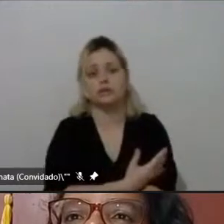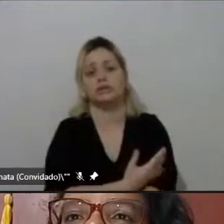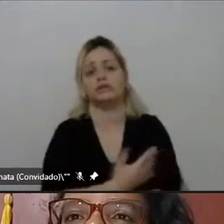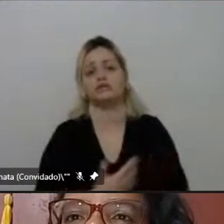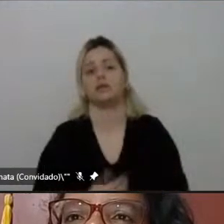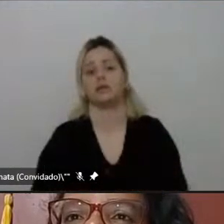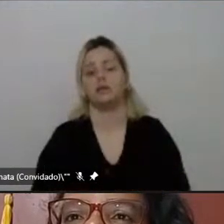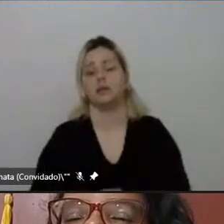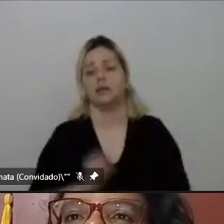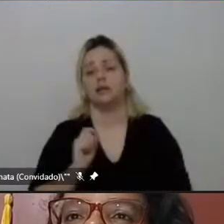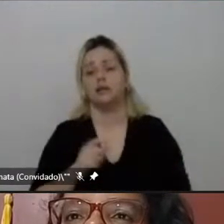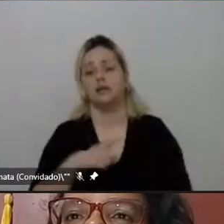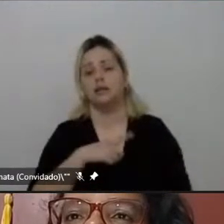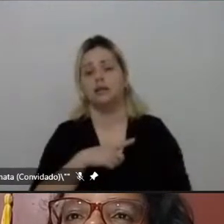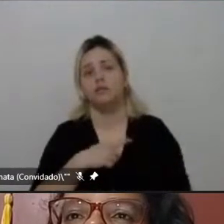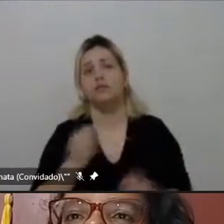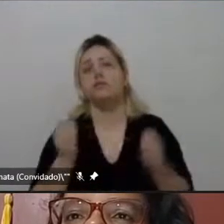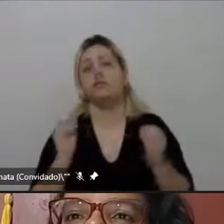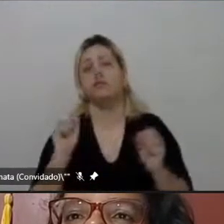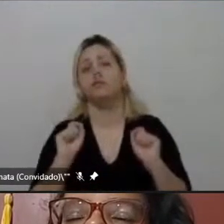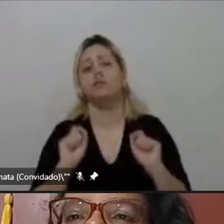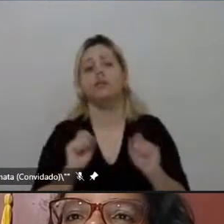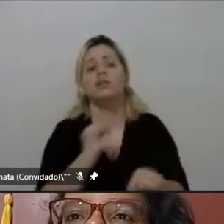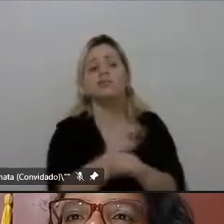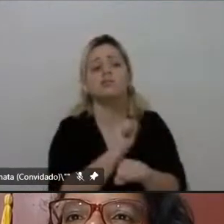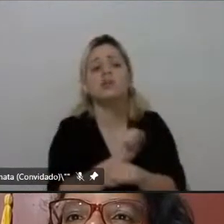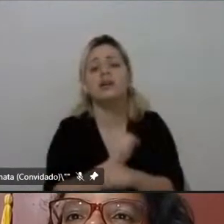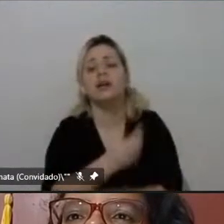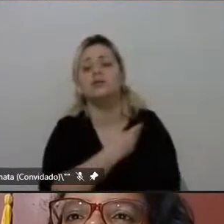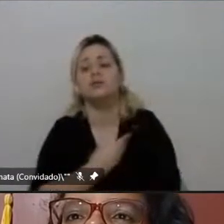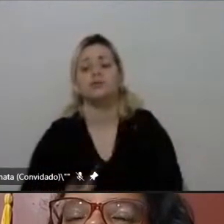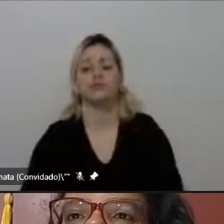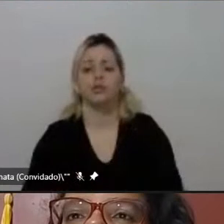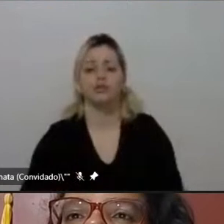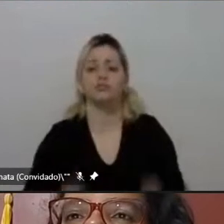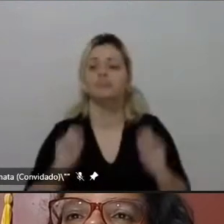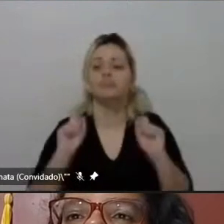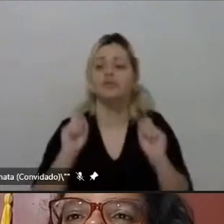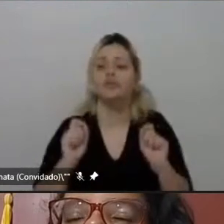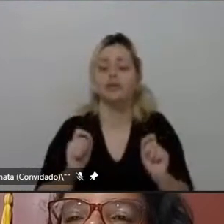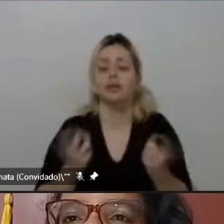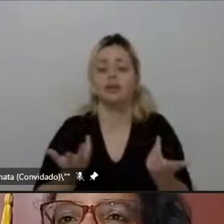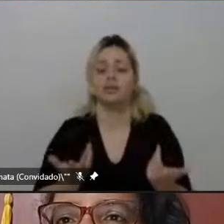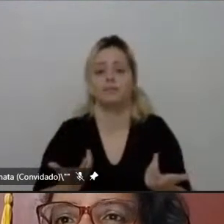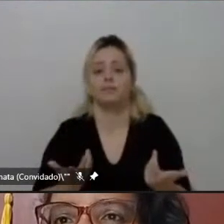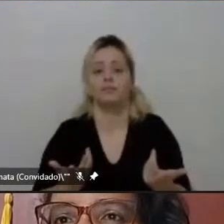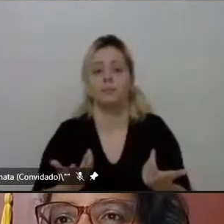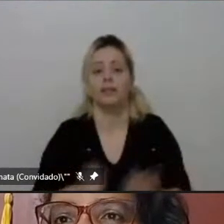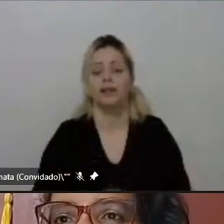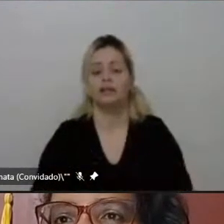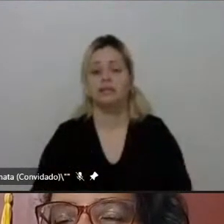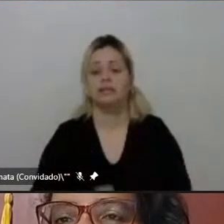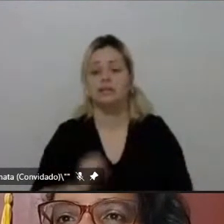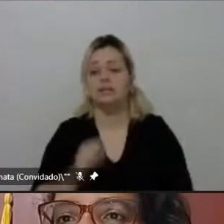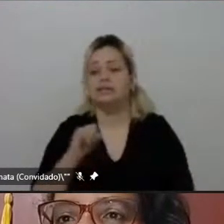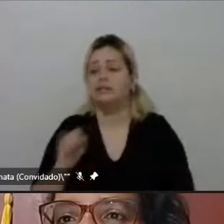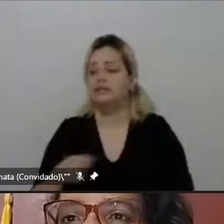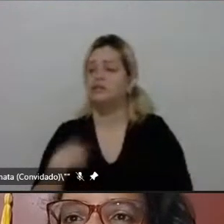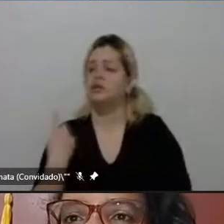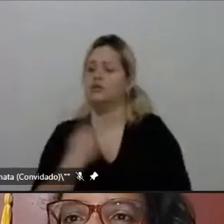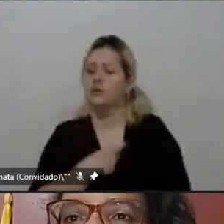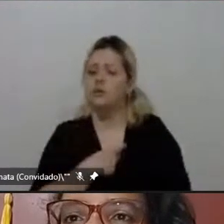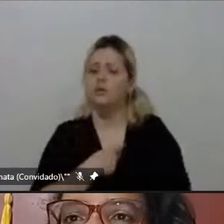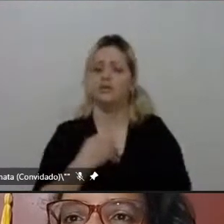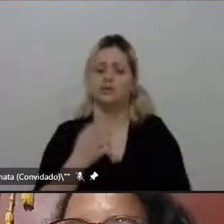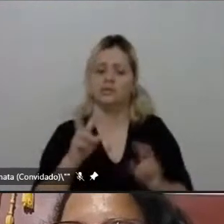que esperar mais desse governo, né? O que esperar mais? Será que a gente vai resistir? O que, que vai